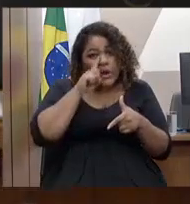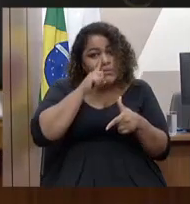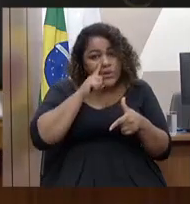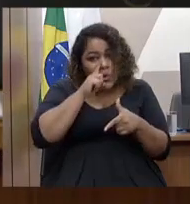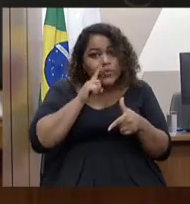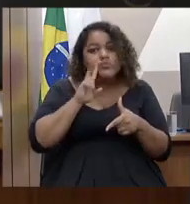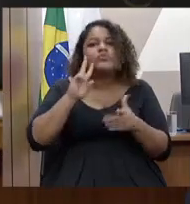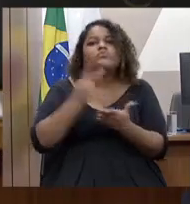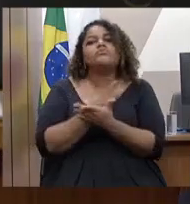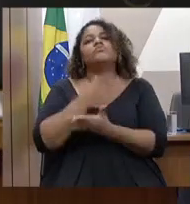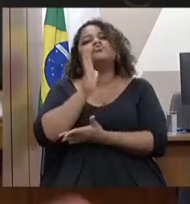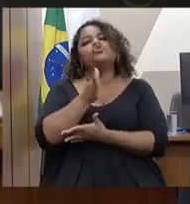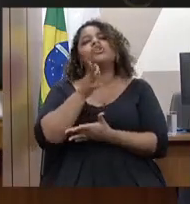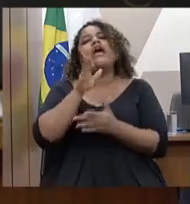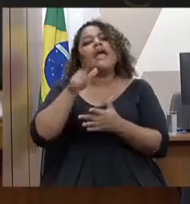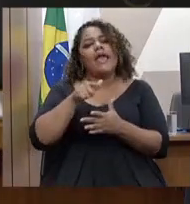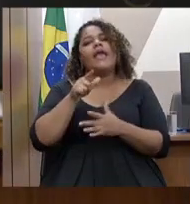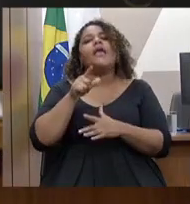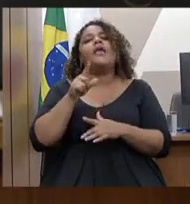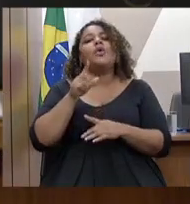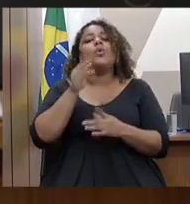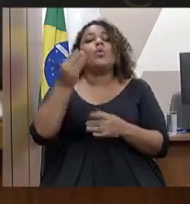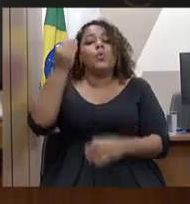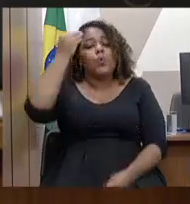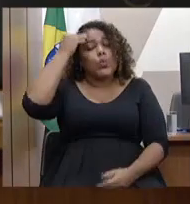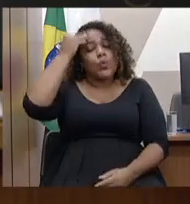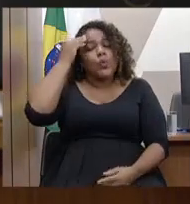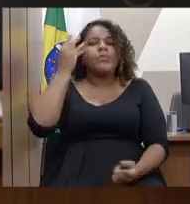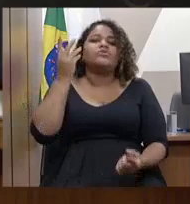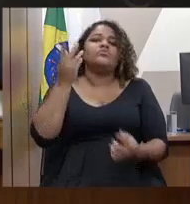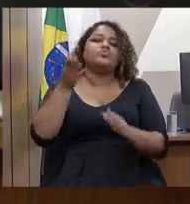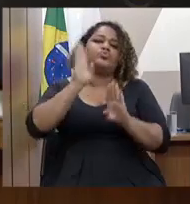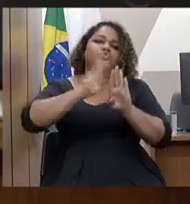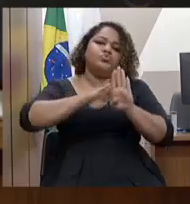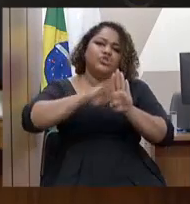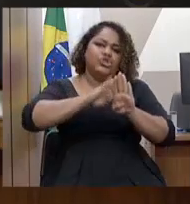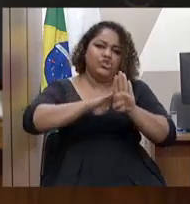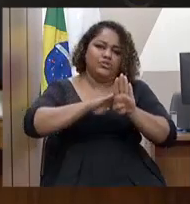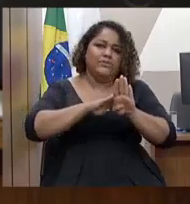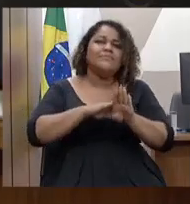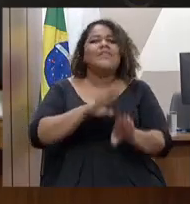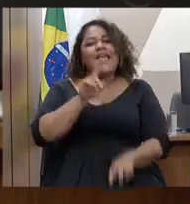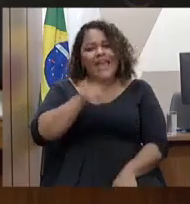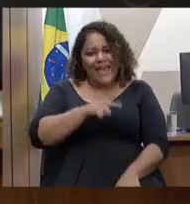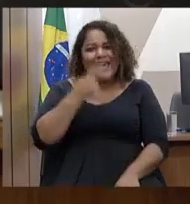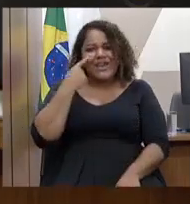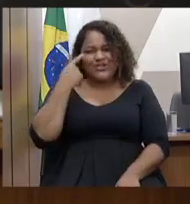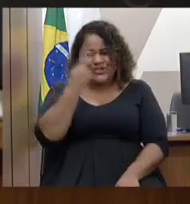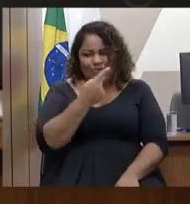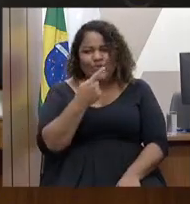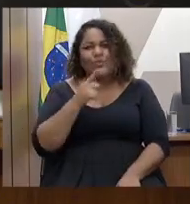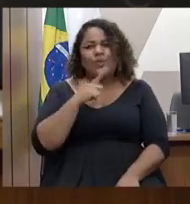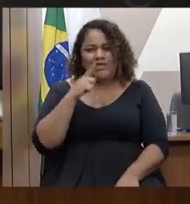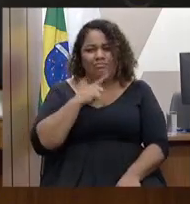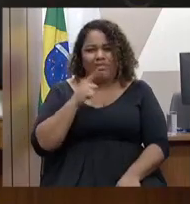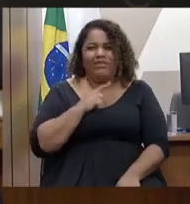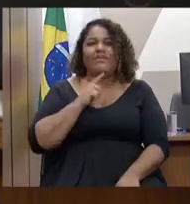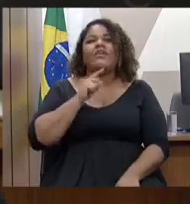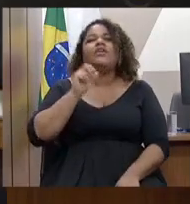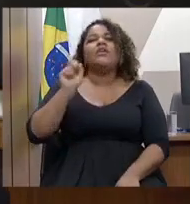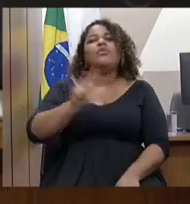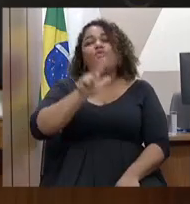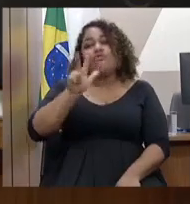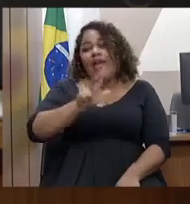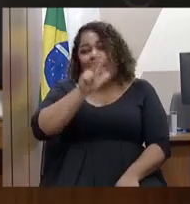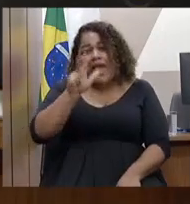da culpa subjetiva tão bom exemplo disso é o que a gente viu nesses acidentes da Vale e da Vale